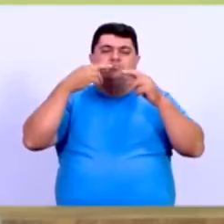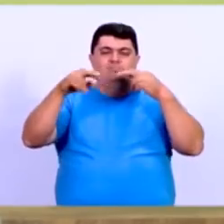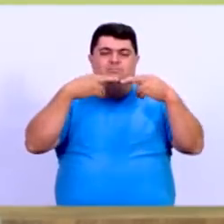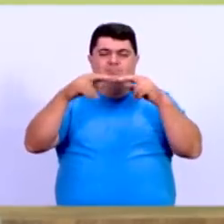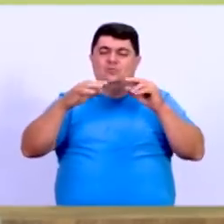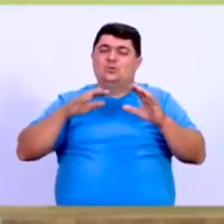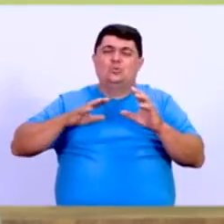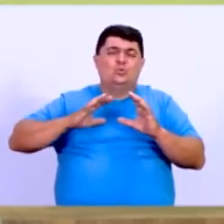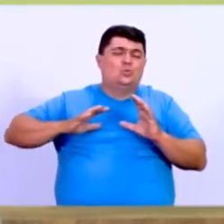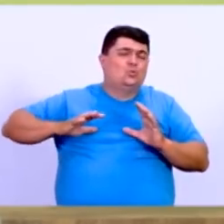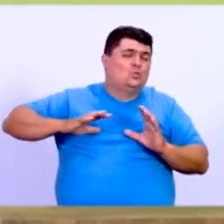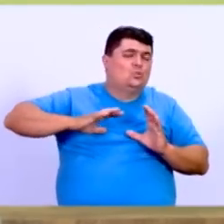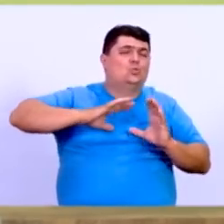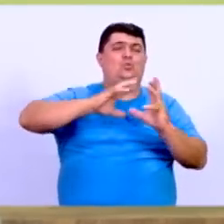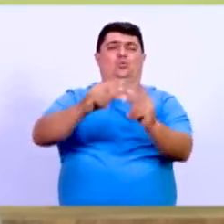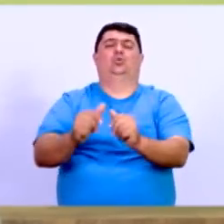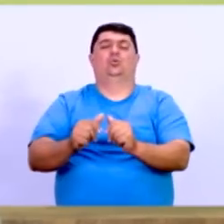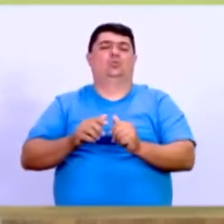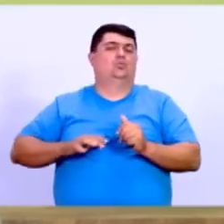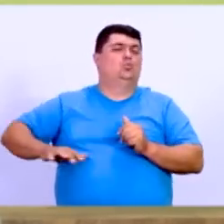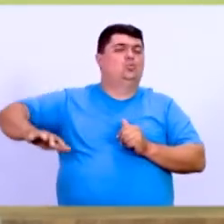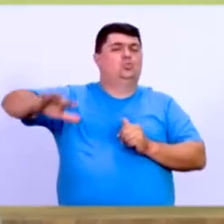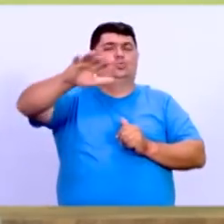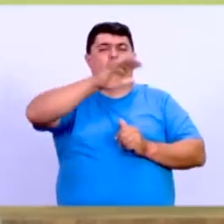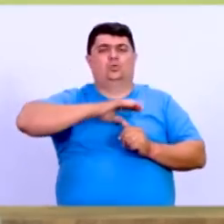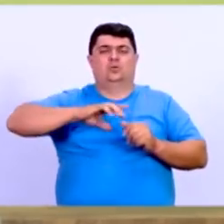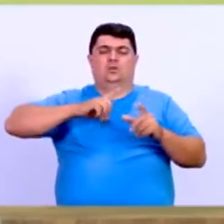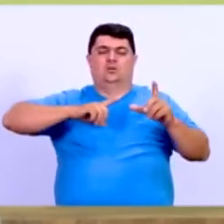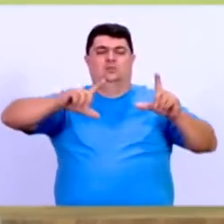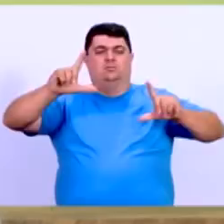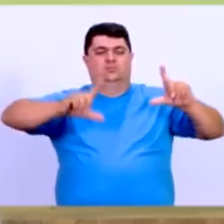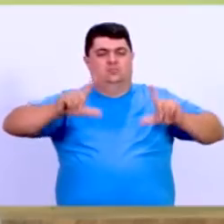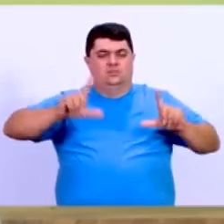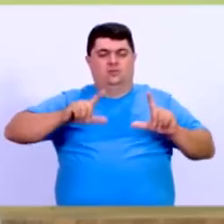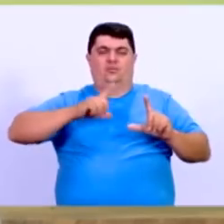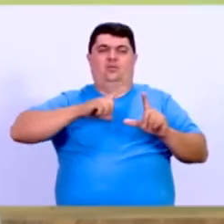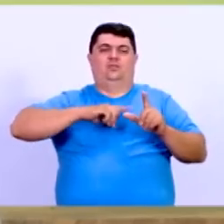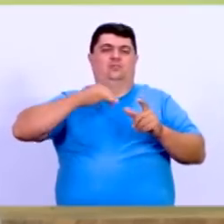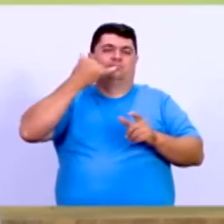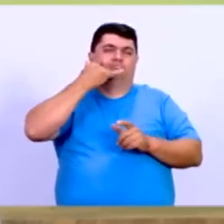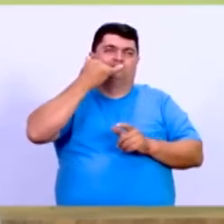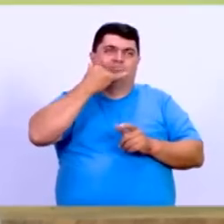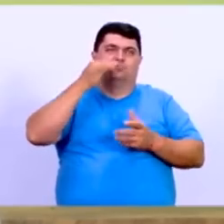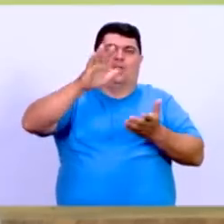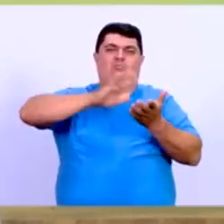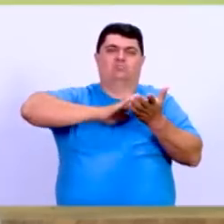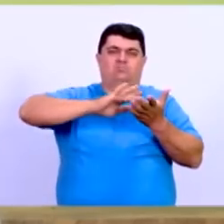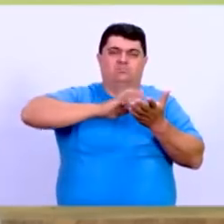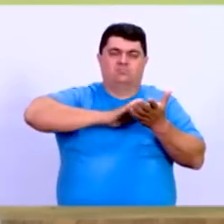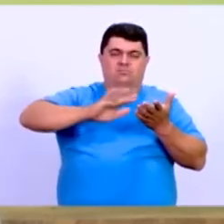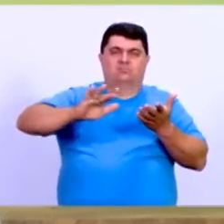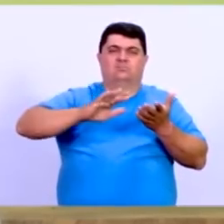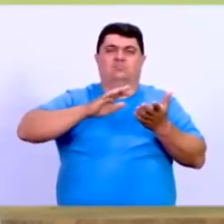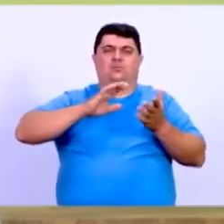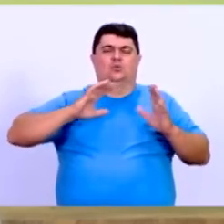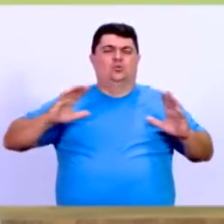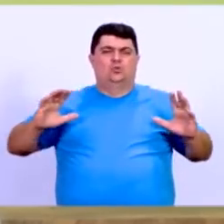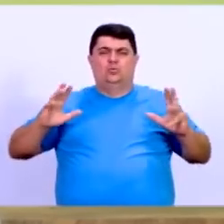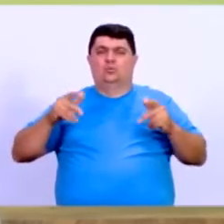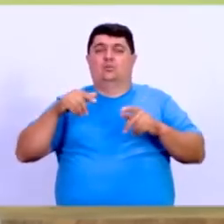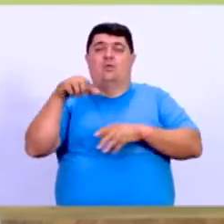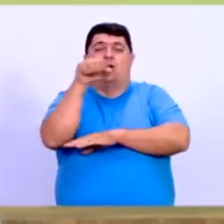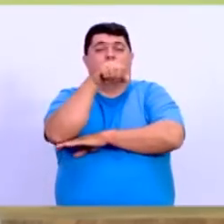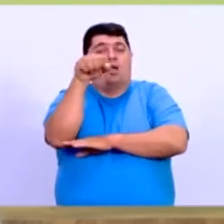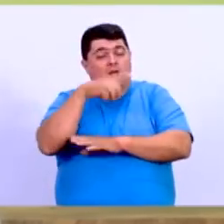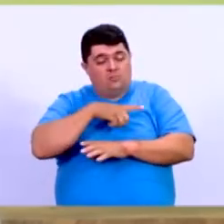falando de televisão transmitida via fibra ótica. Então, quando você abra a cabeça, todos os equipamentos, carros, a gente está